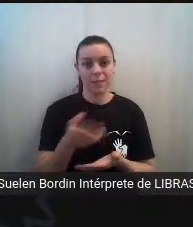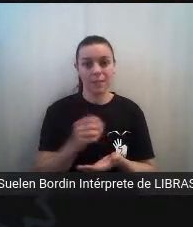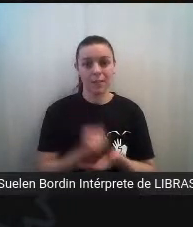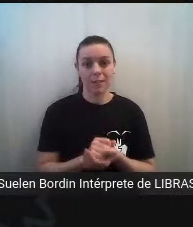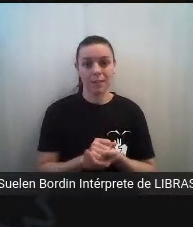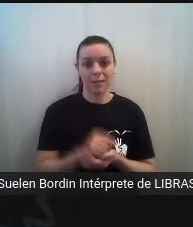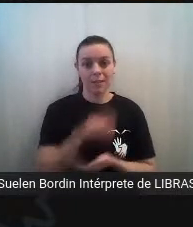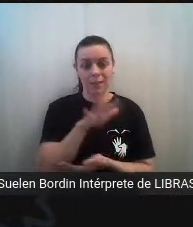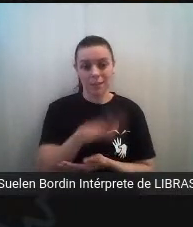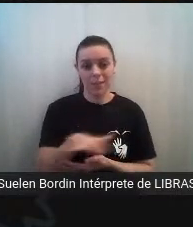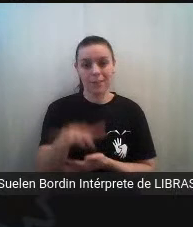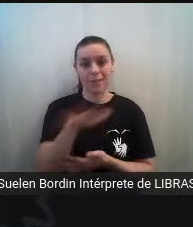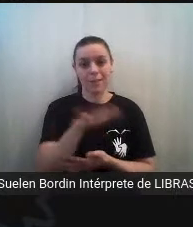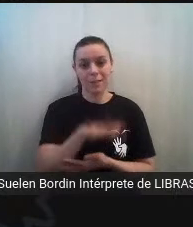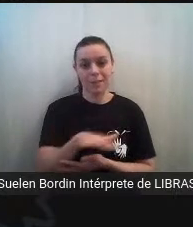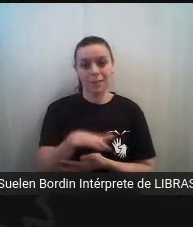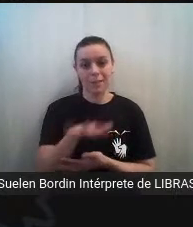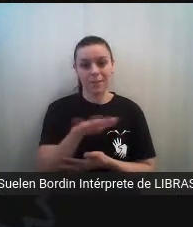nesse caminho...